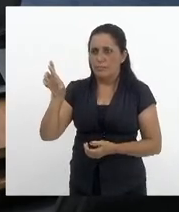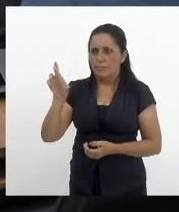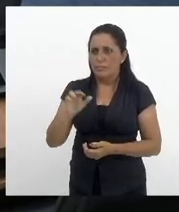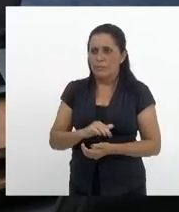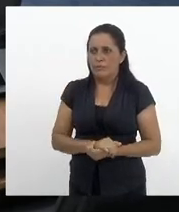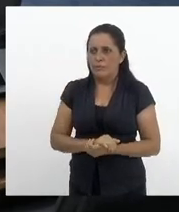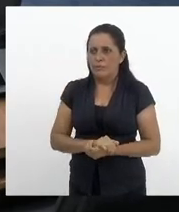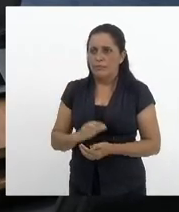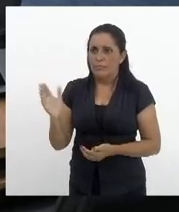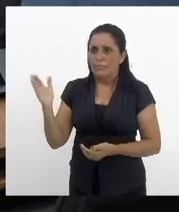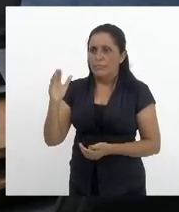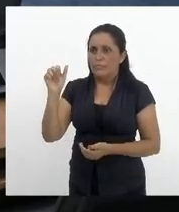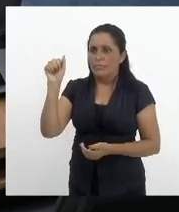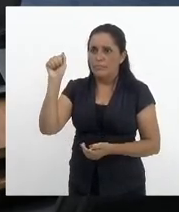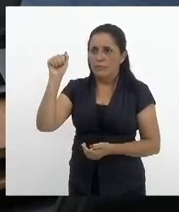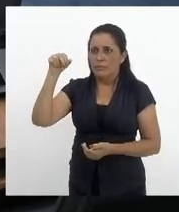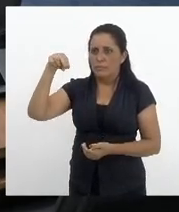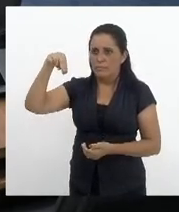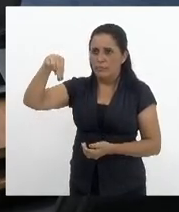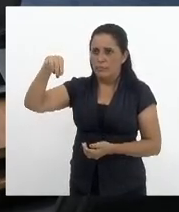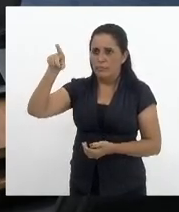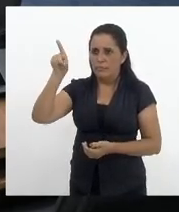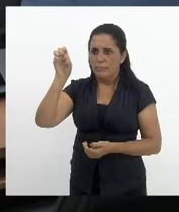Deputado Anderson Moraes.